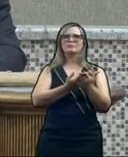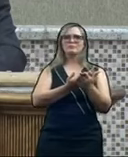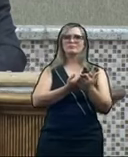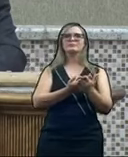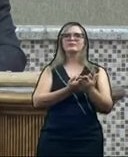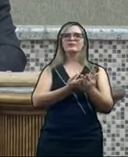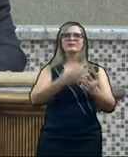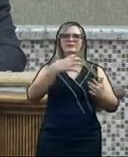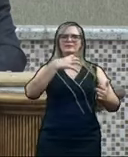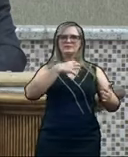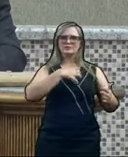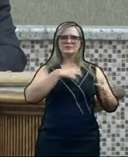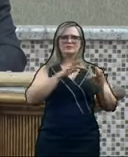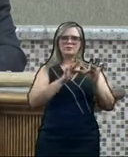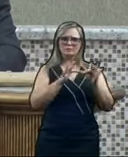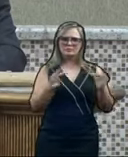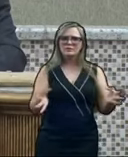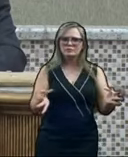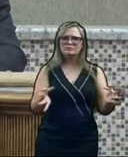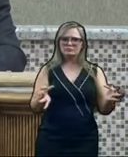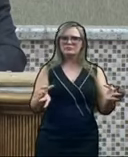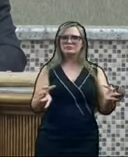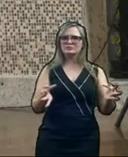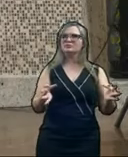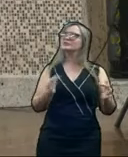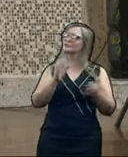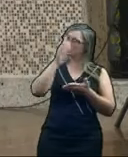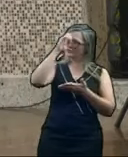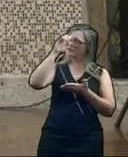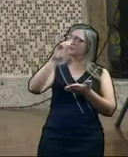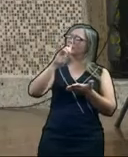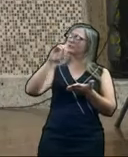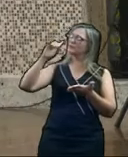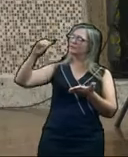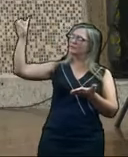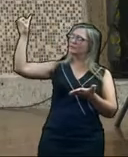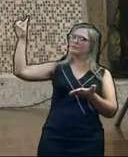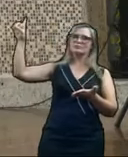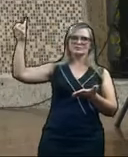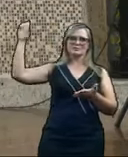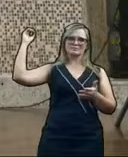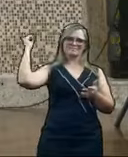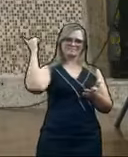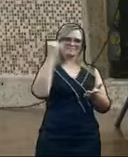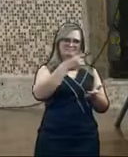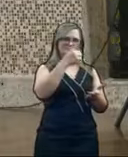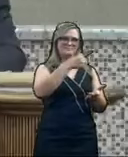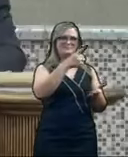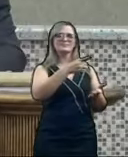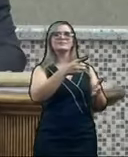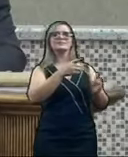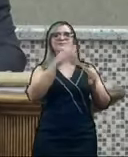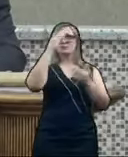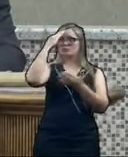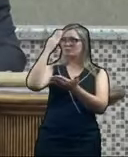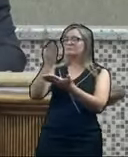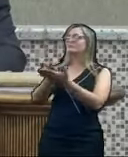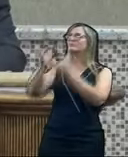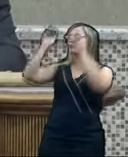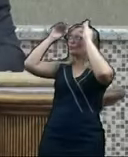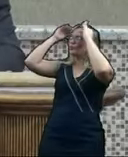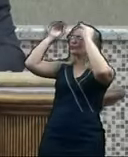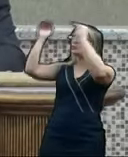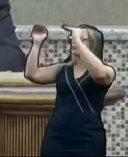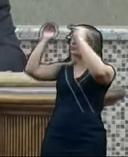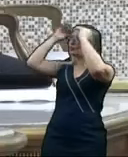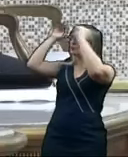alimentação e onde você no homem continua tendo as suas limitações continua tendo as suas deficiências